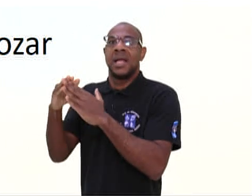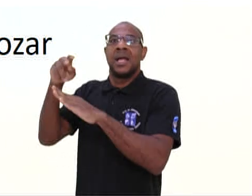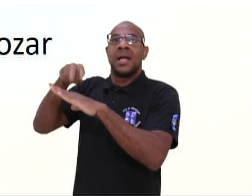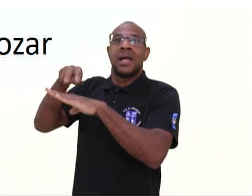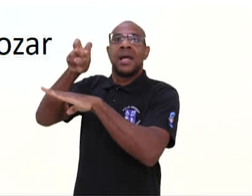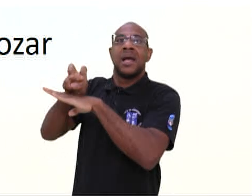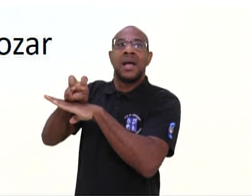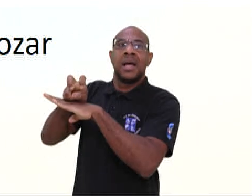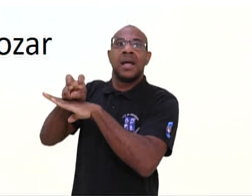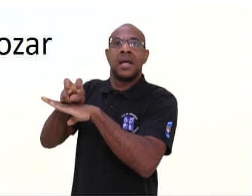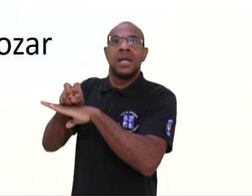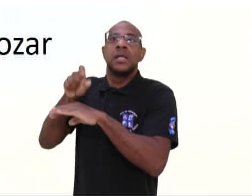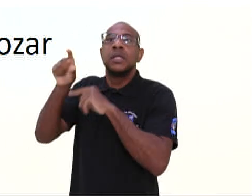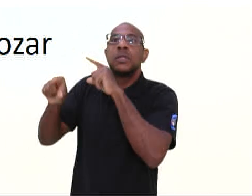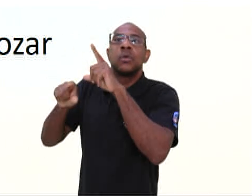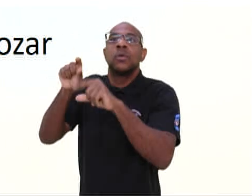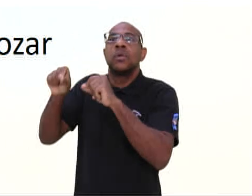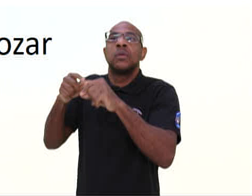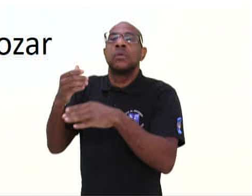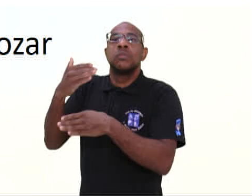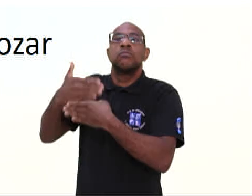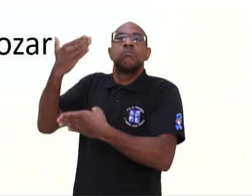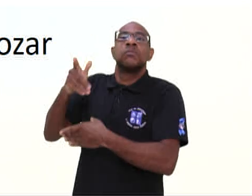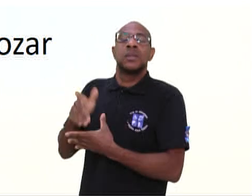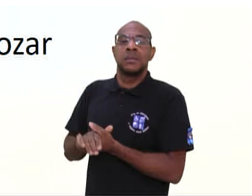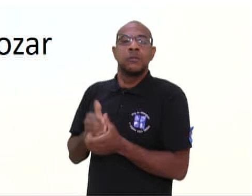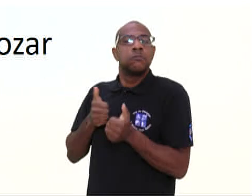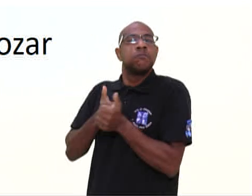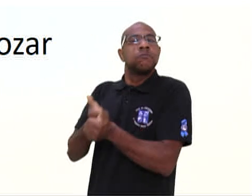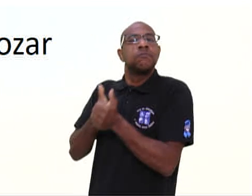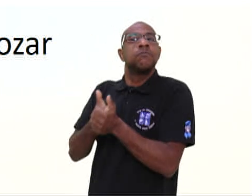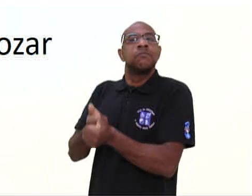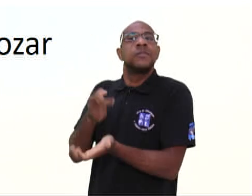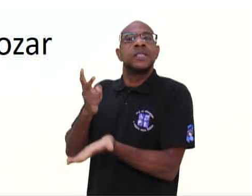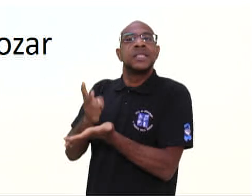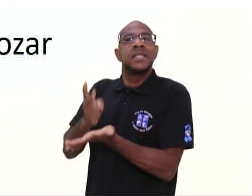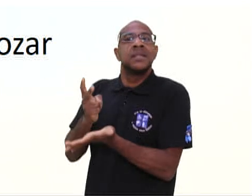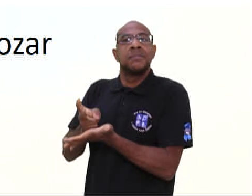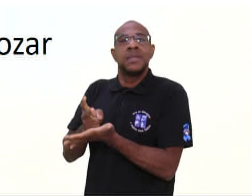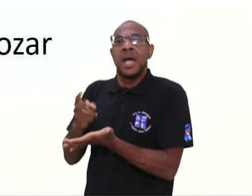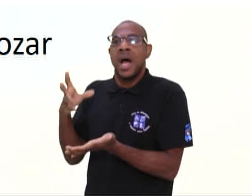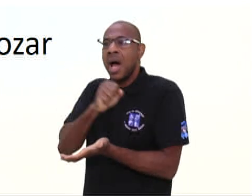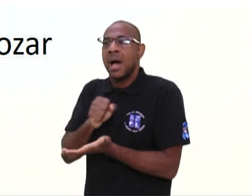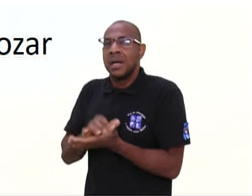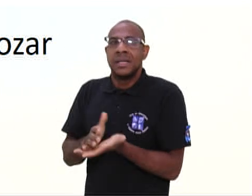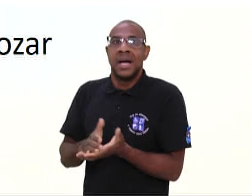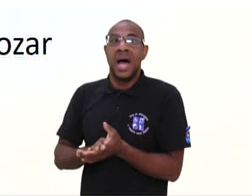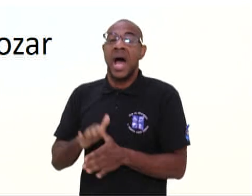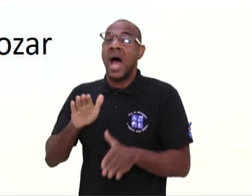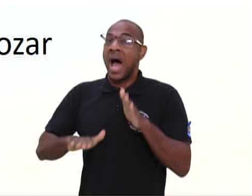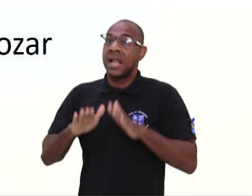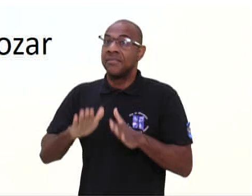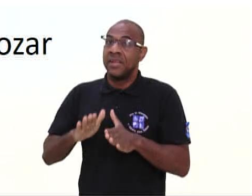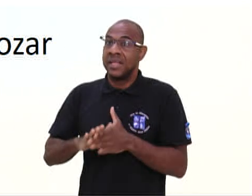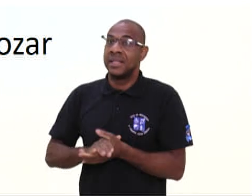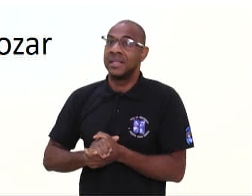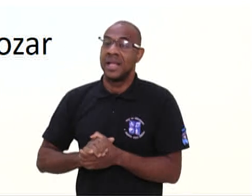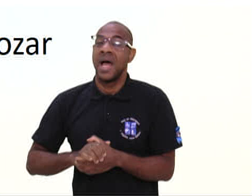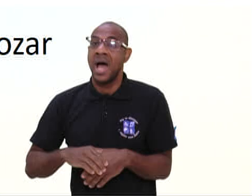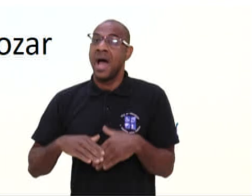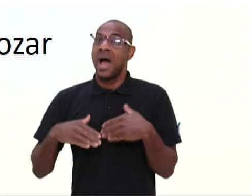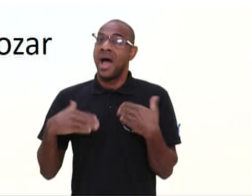escolhia com urgência outro rumo. A perseguição tornou-se mais intensa. Às vezes, na fuga,